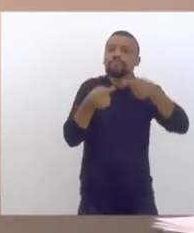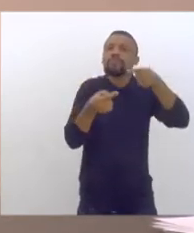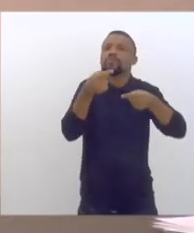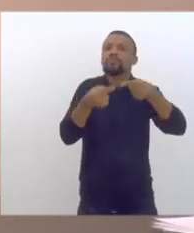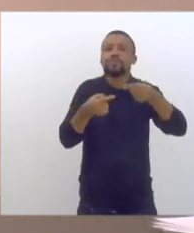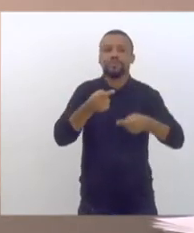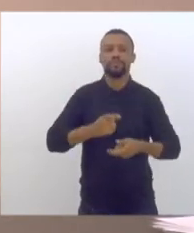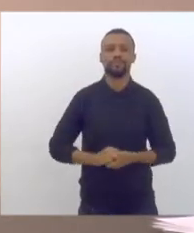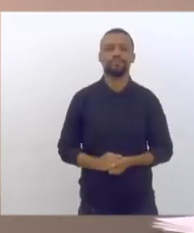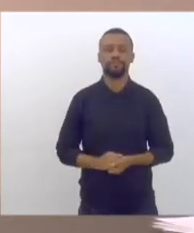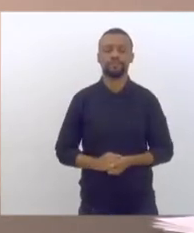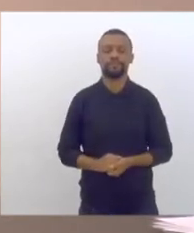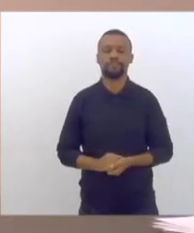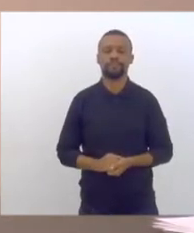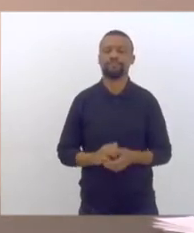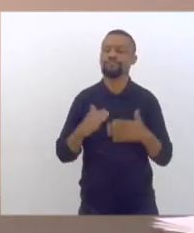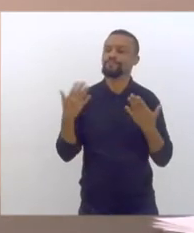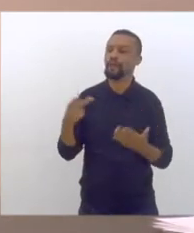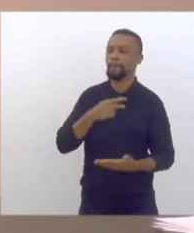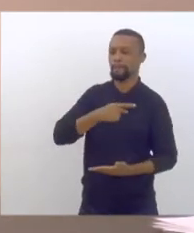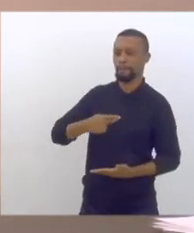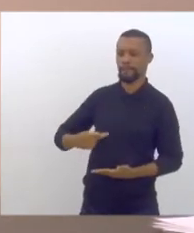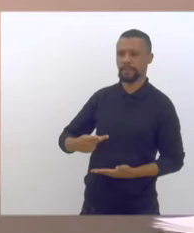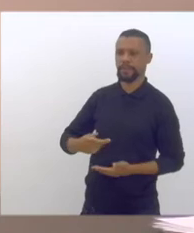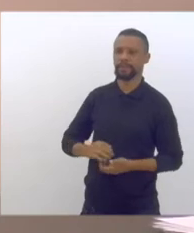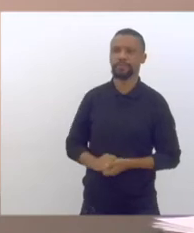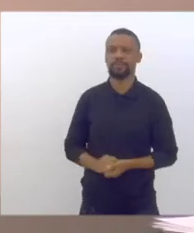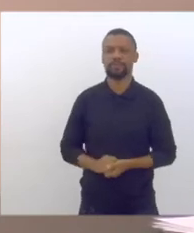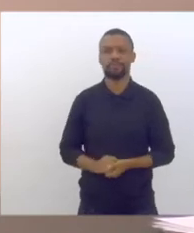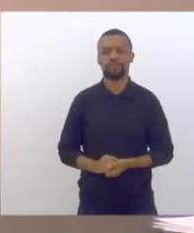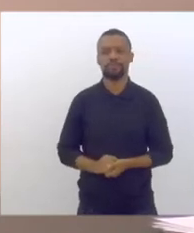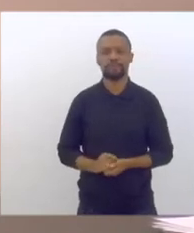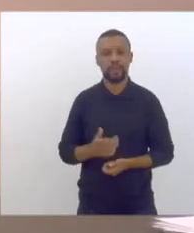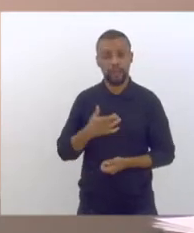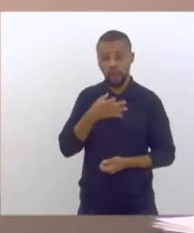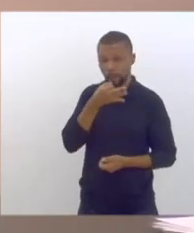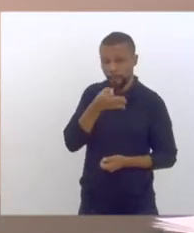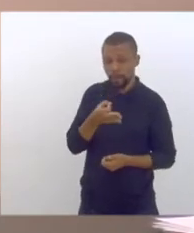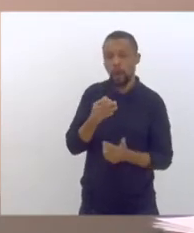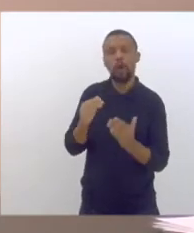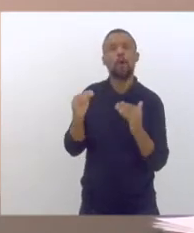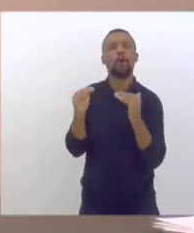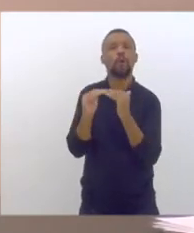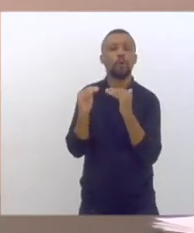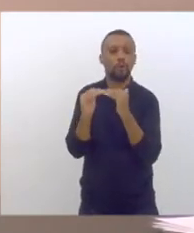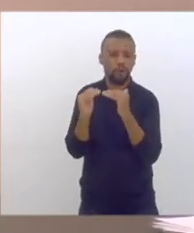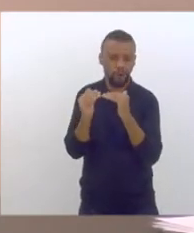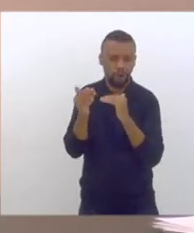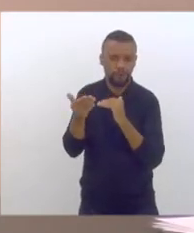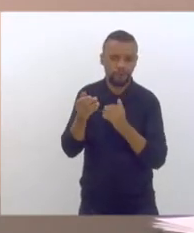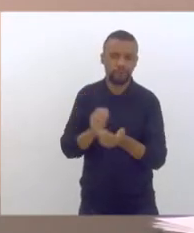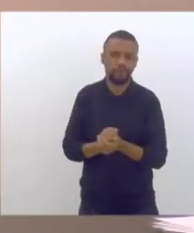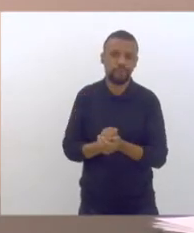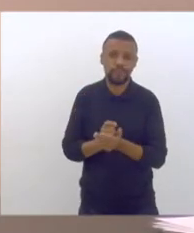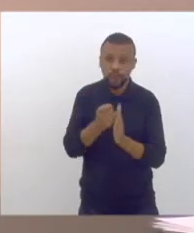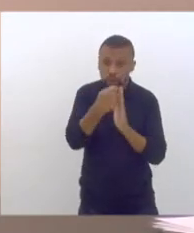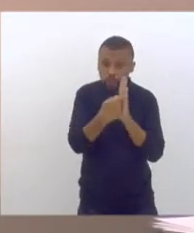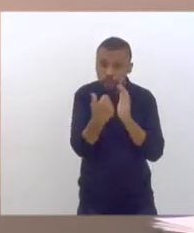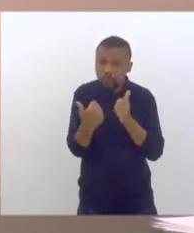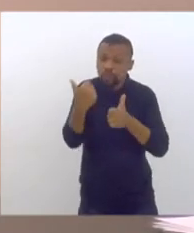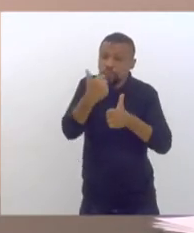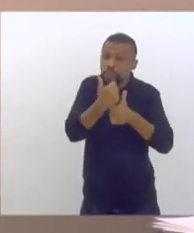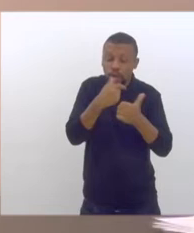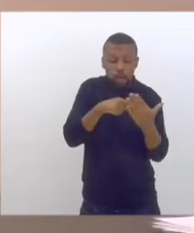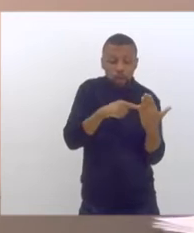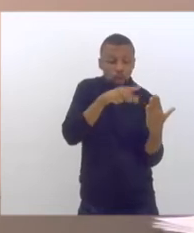seu presente eu concordo evidentemente não com substitutivo que eu